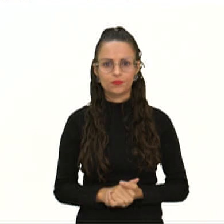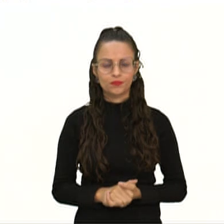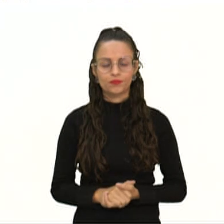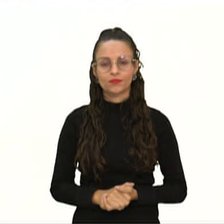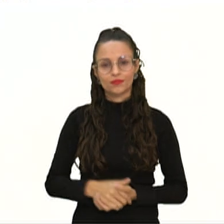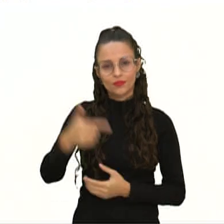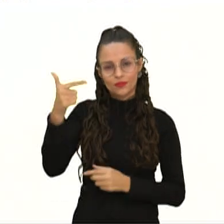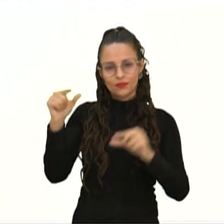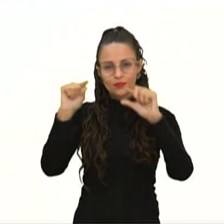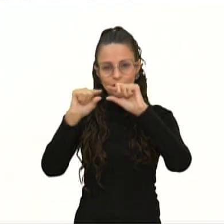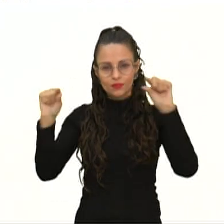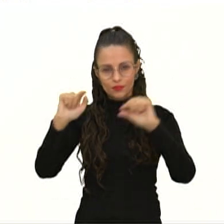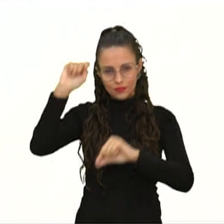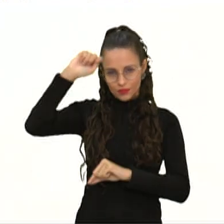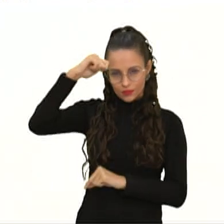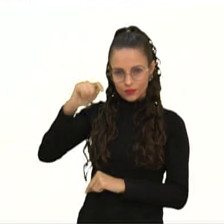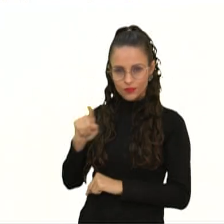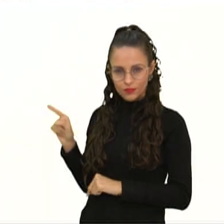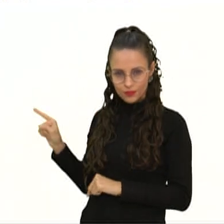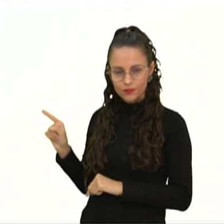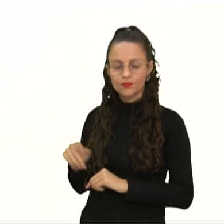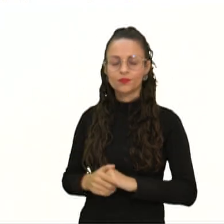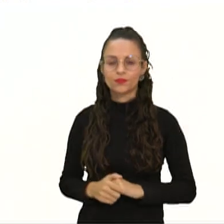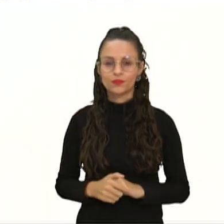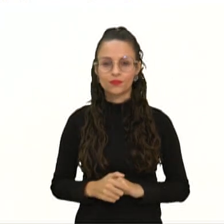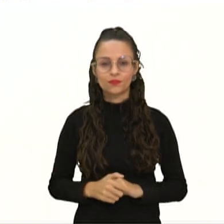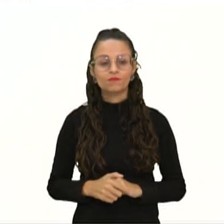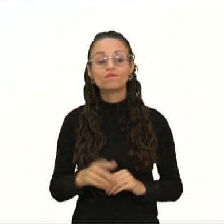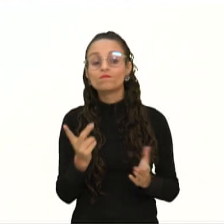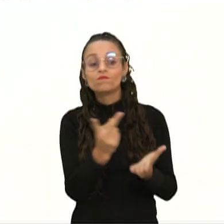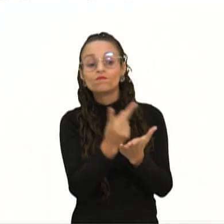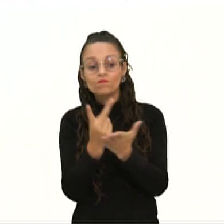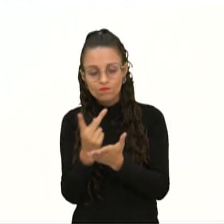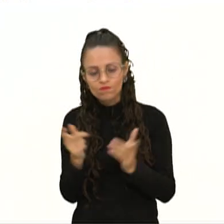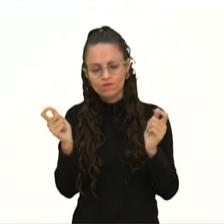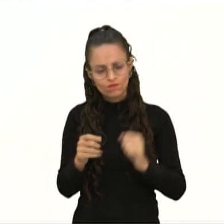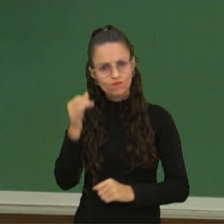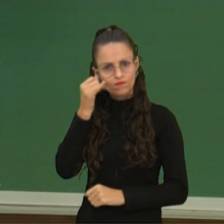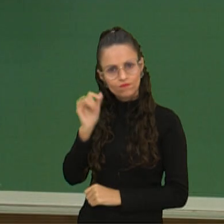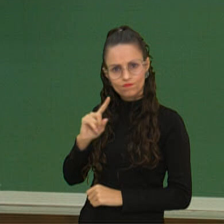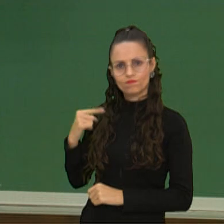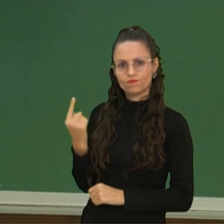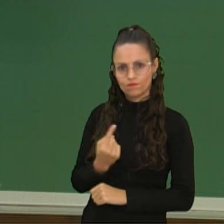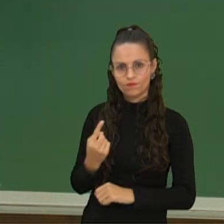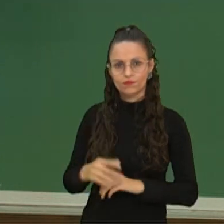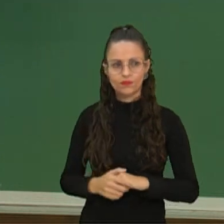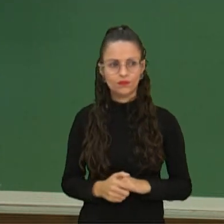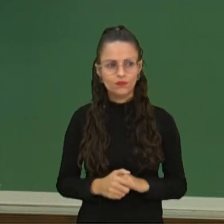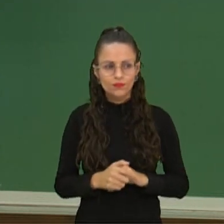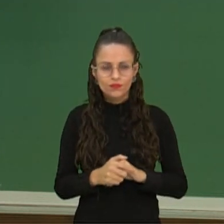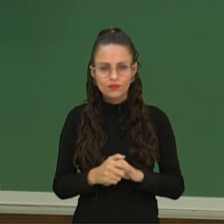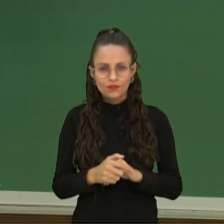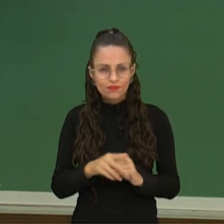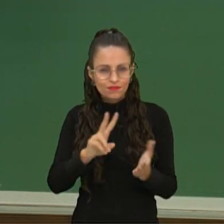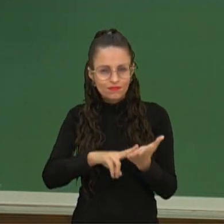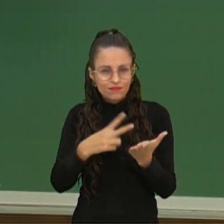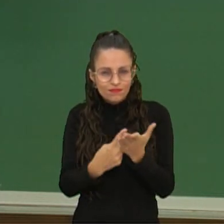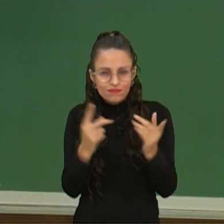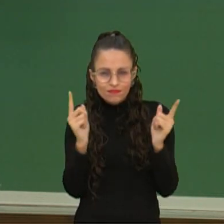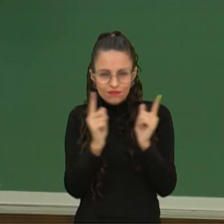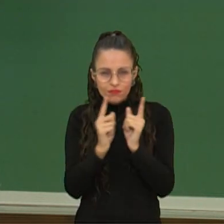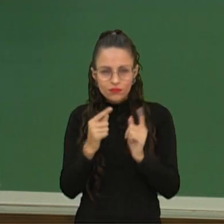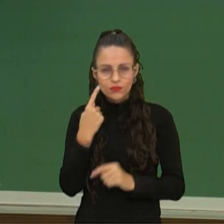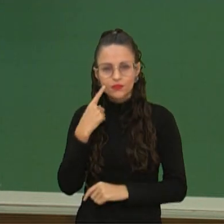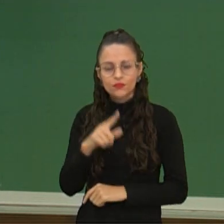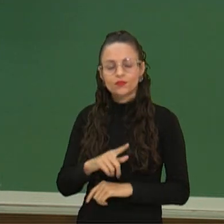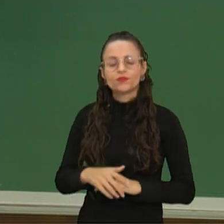are avoided by us. Eles são evitados por nós. É bem assim essa tradução, bem ao pé da letra que eu estou dando